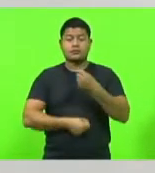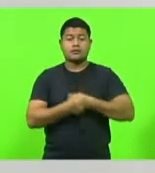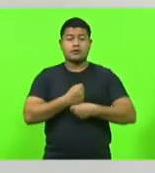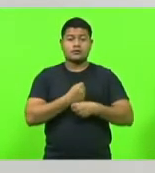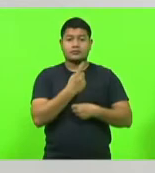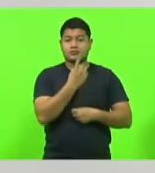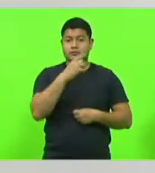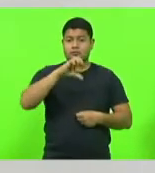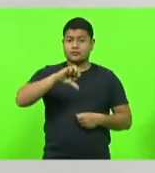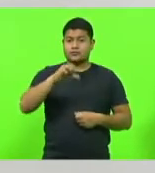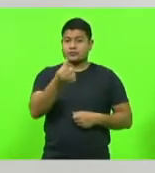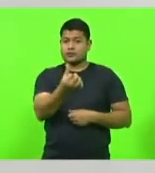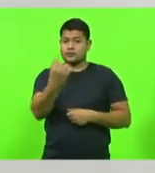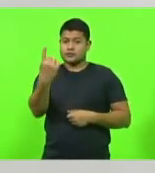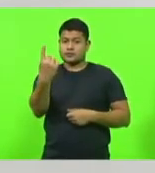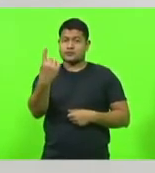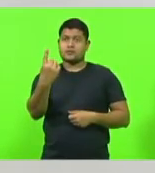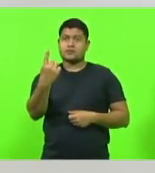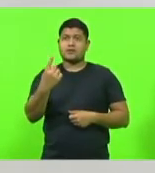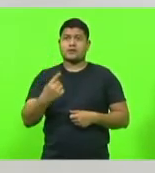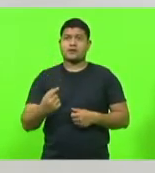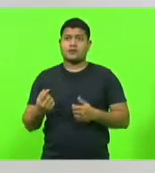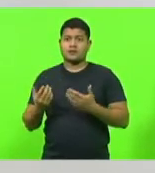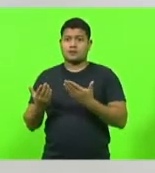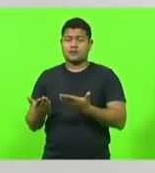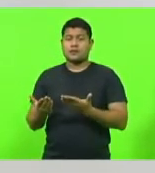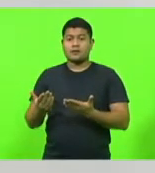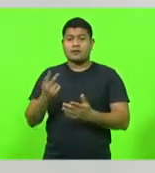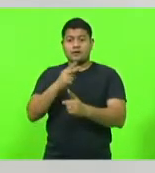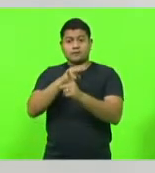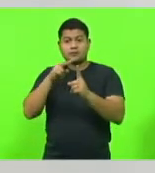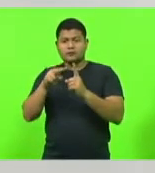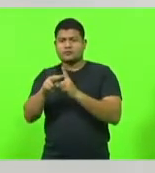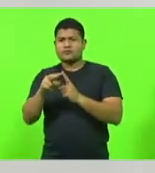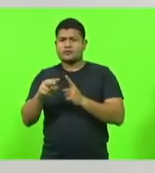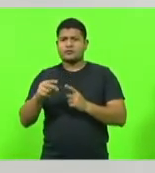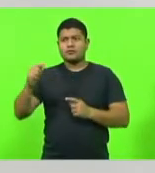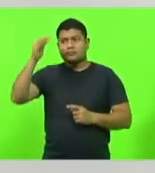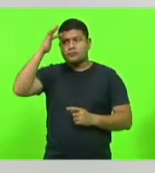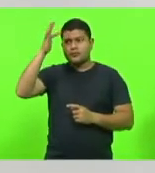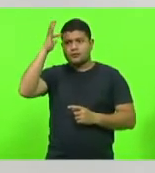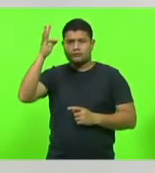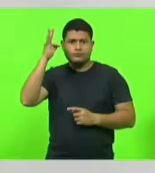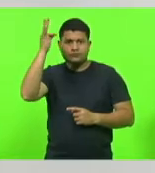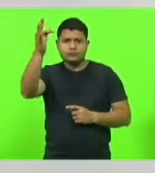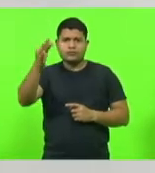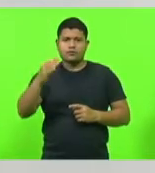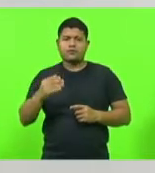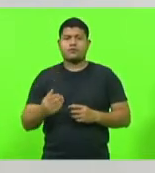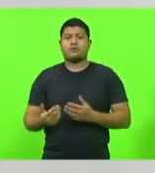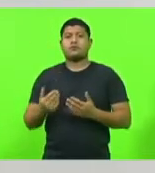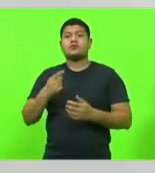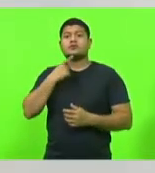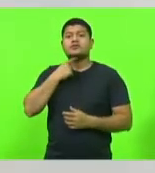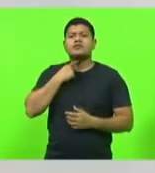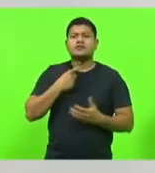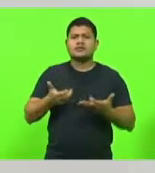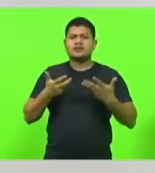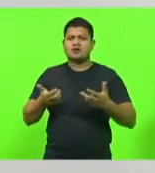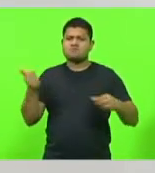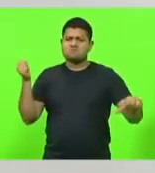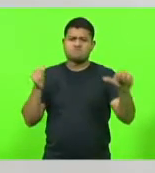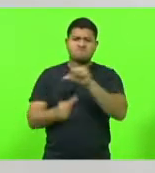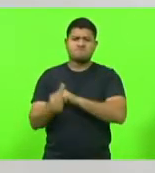a ousadia, a visão de futuro, a determinação, e o desejo de inovar e